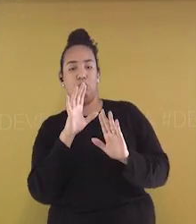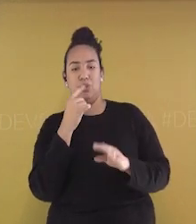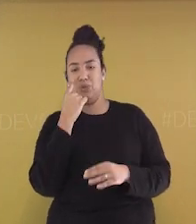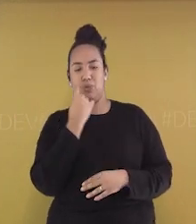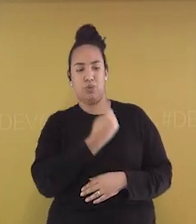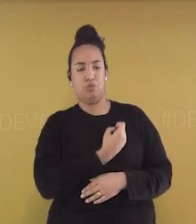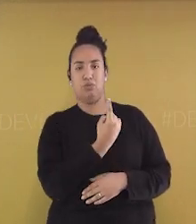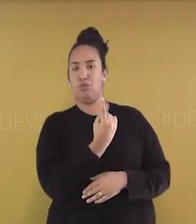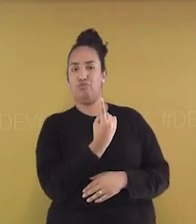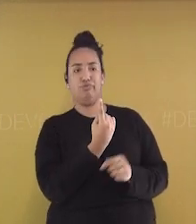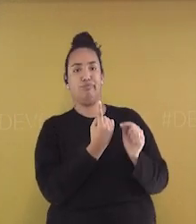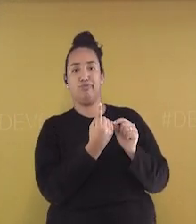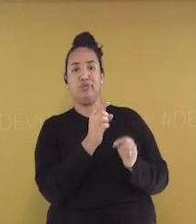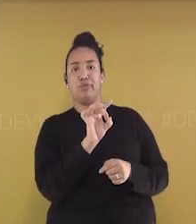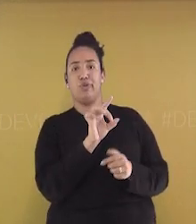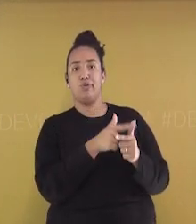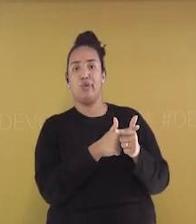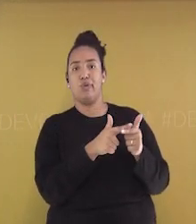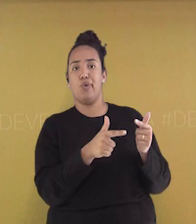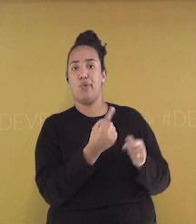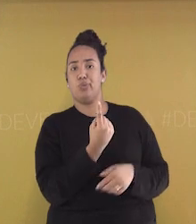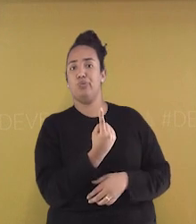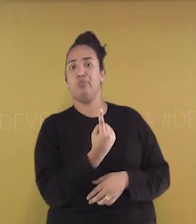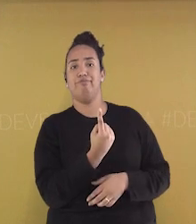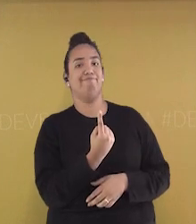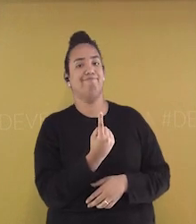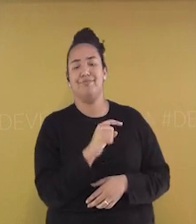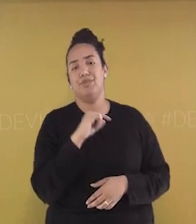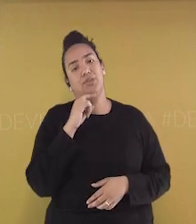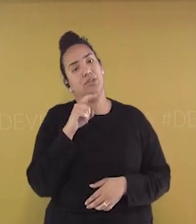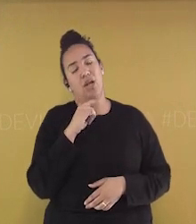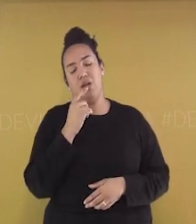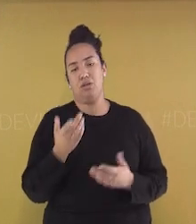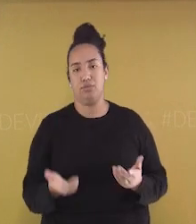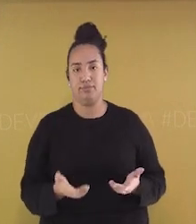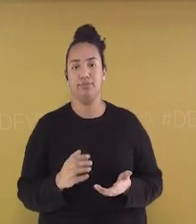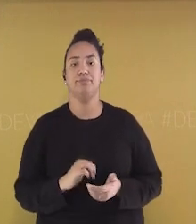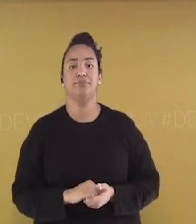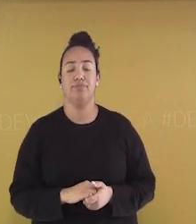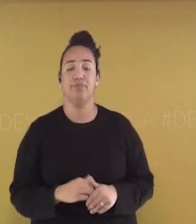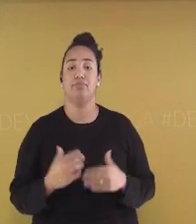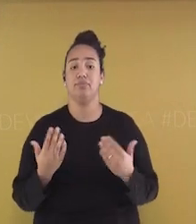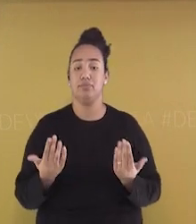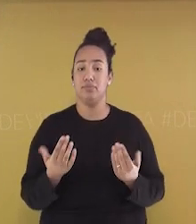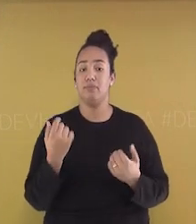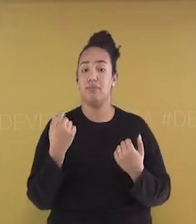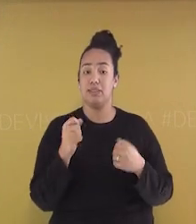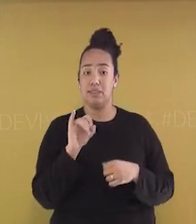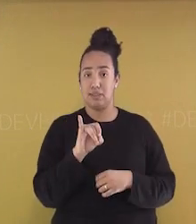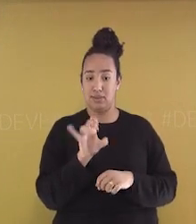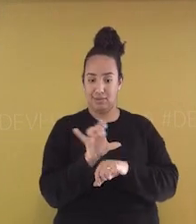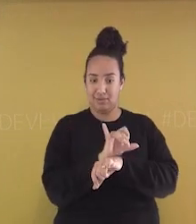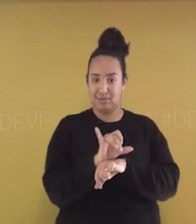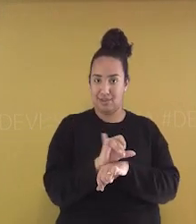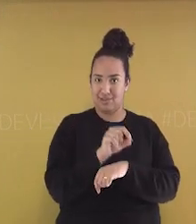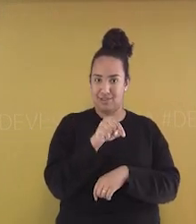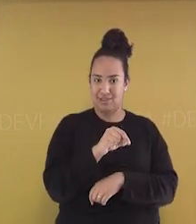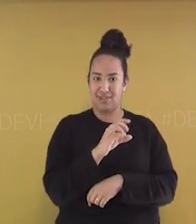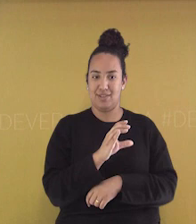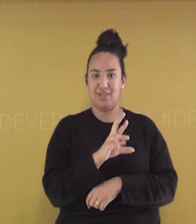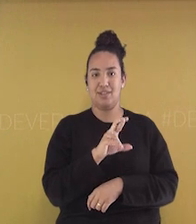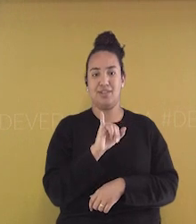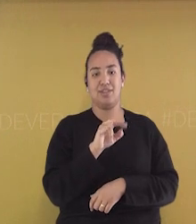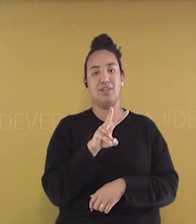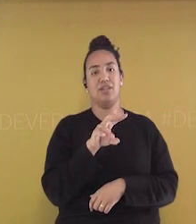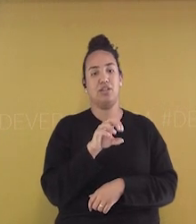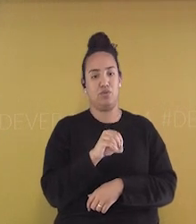próprio. Com isso, ao fazer um crivo de Eratóstenes, você já pode riscar o número 1 também.